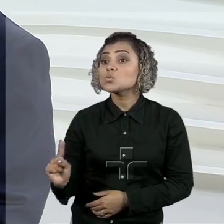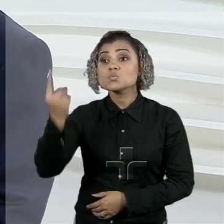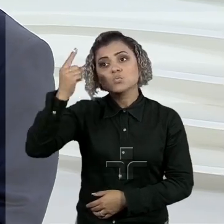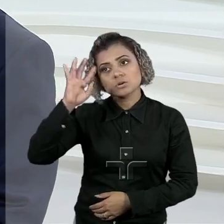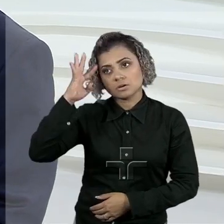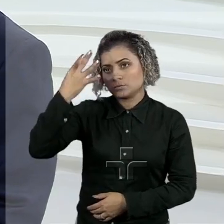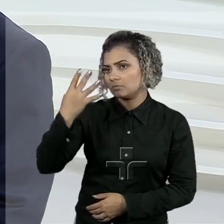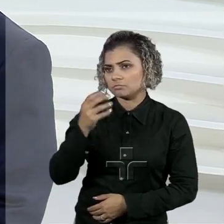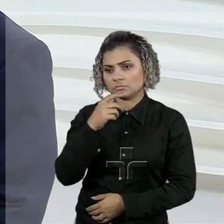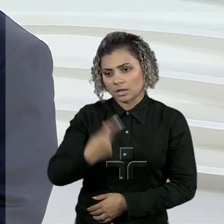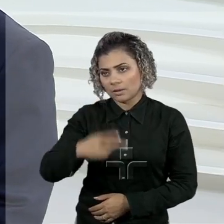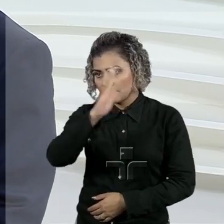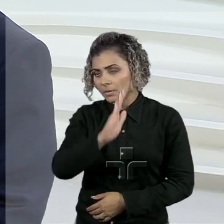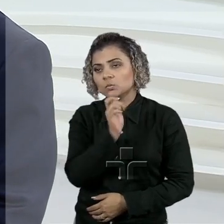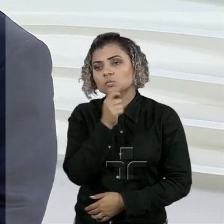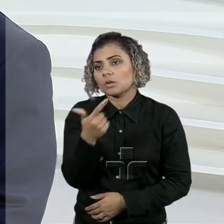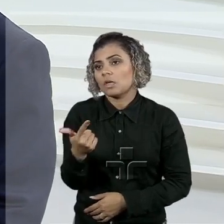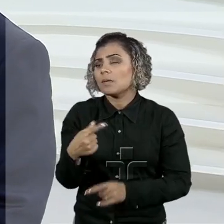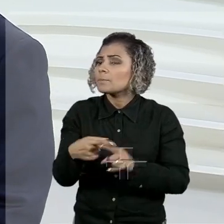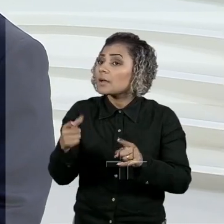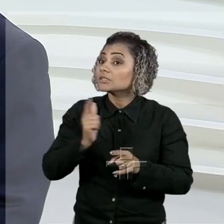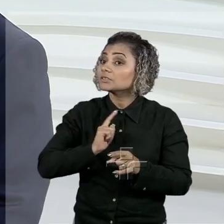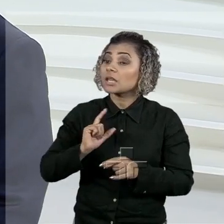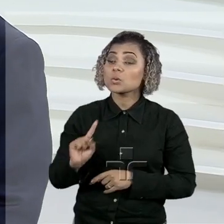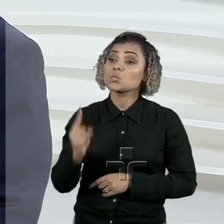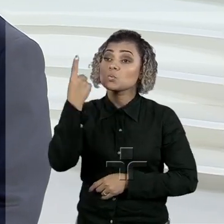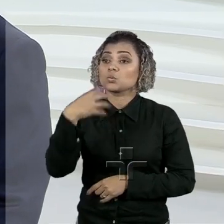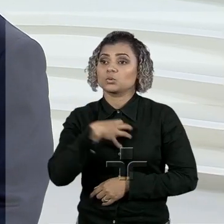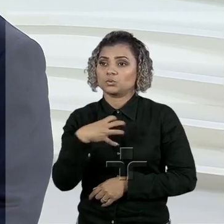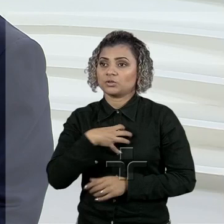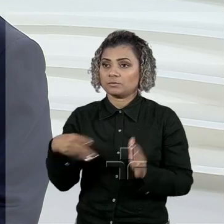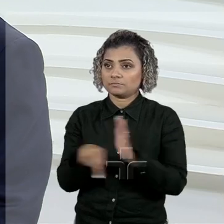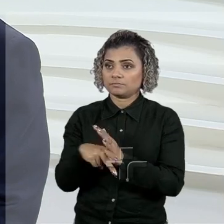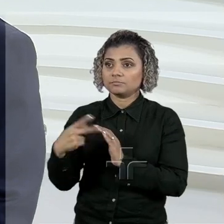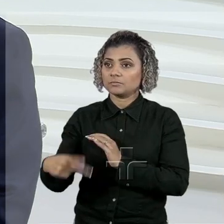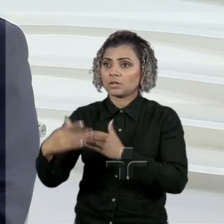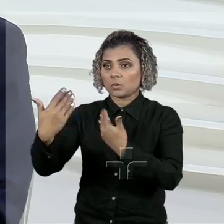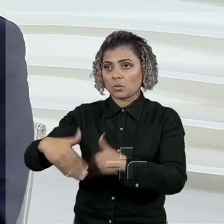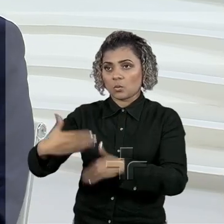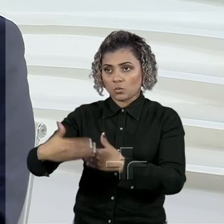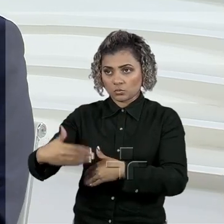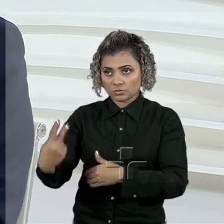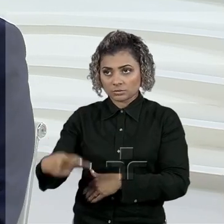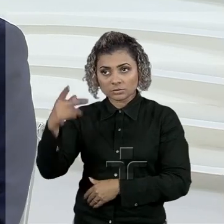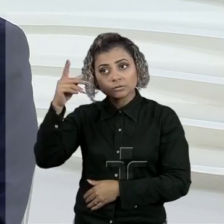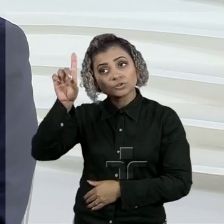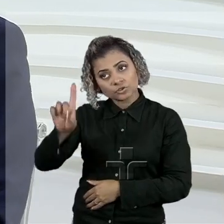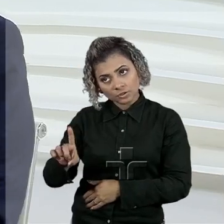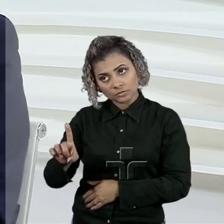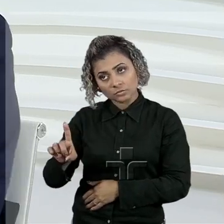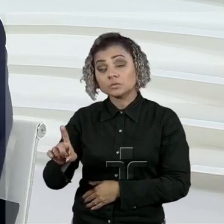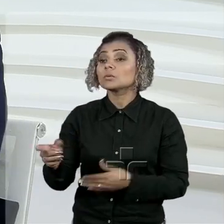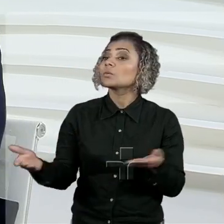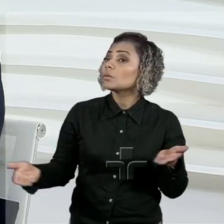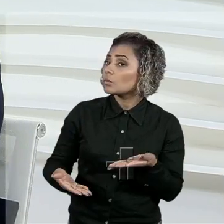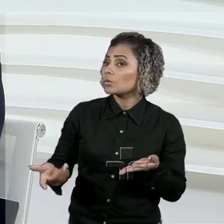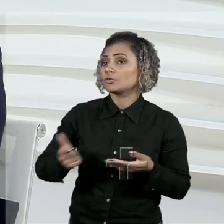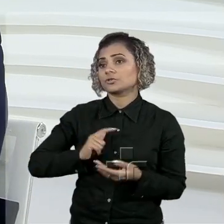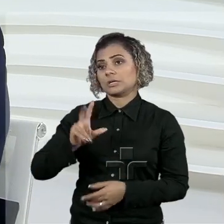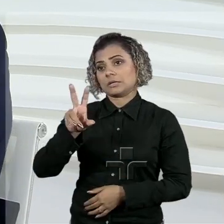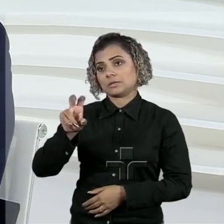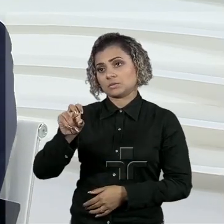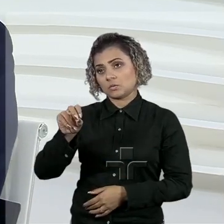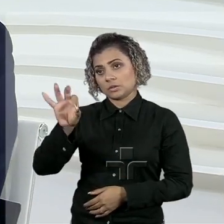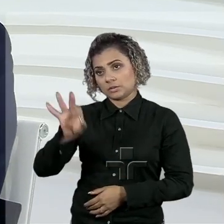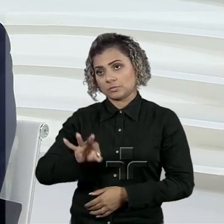Brasil, mas nós temos um processo único aqui no estado de São Paulo, que é o concurso público. Hoje, nós temos um pouco mais da metade